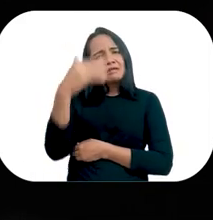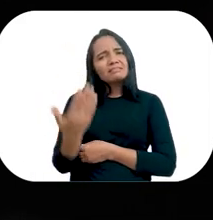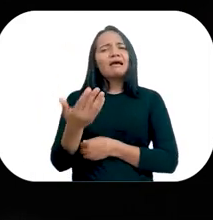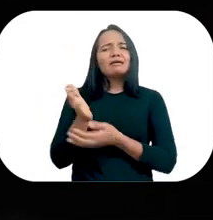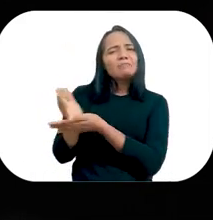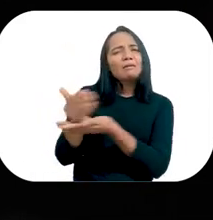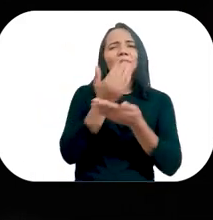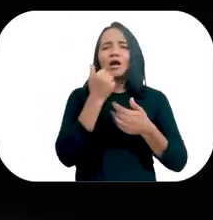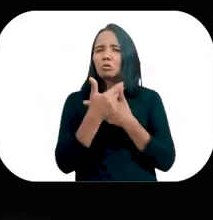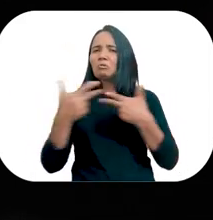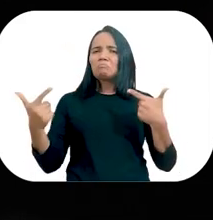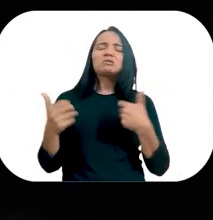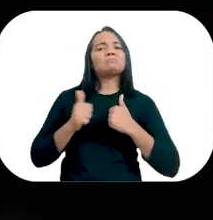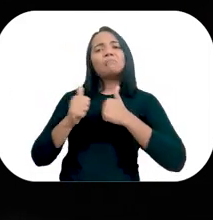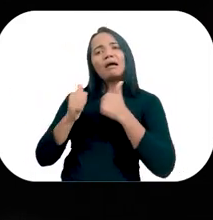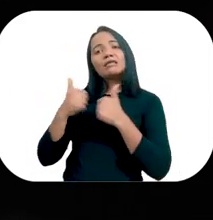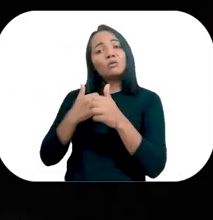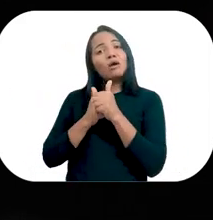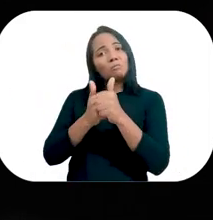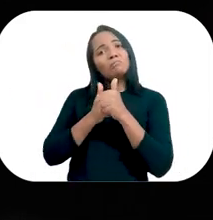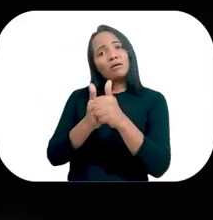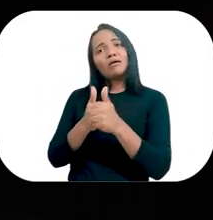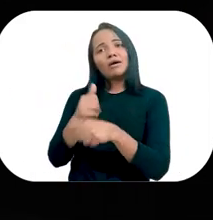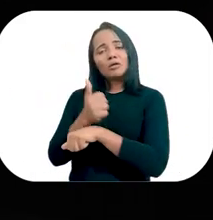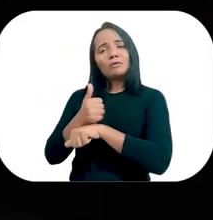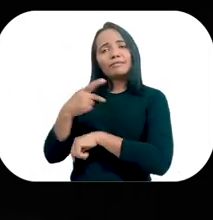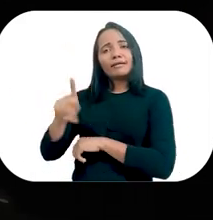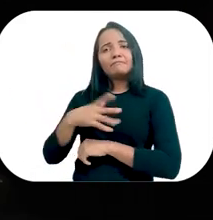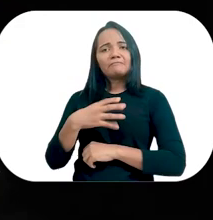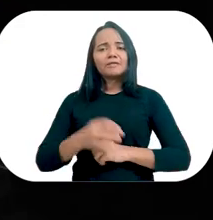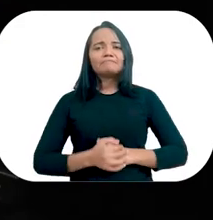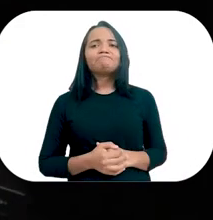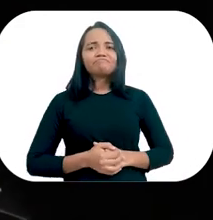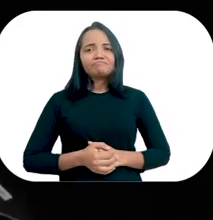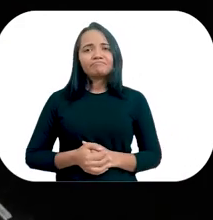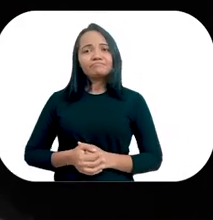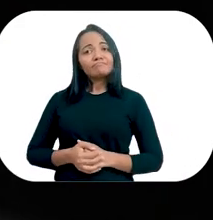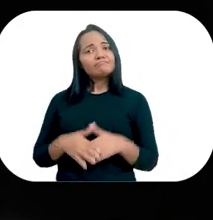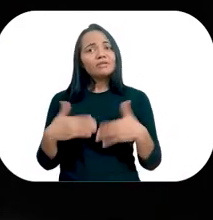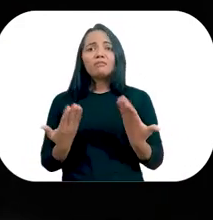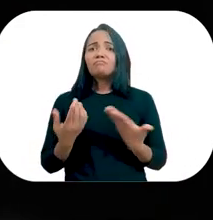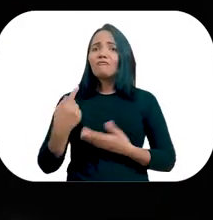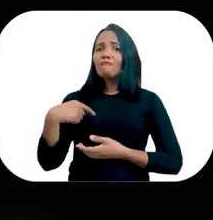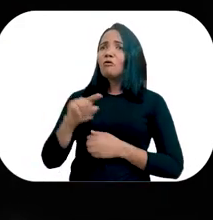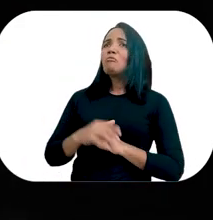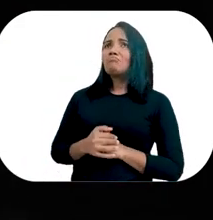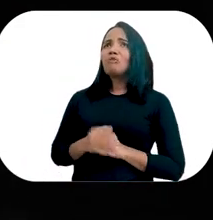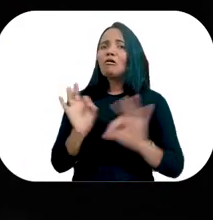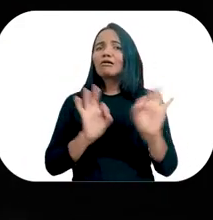achei muito massa. Acompanha a carreira do filho dele. E eu disse, cara, eu vou fazer um show em homenagem ao